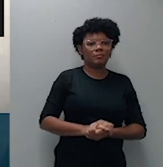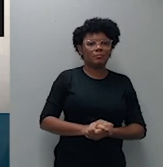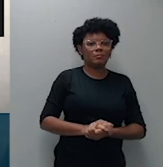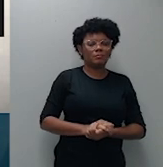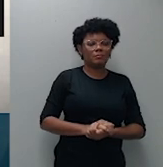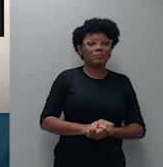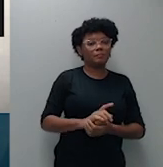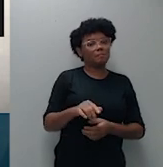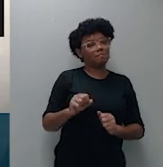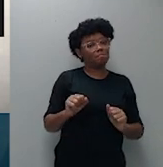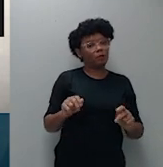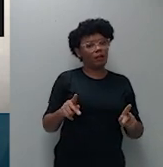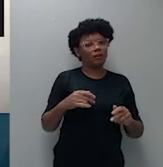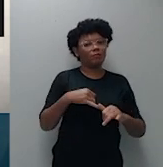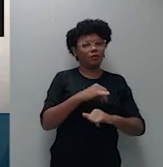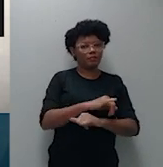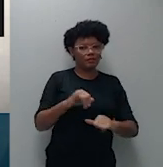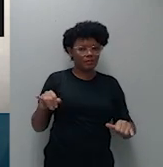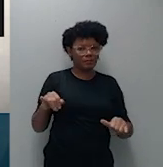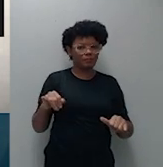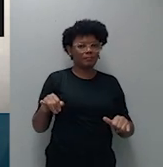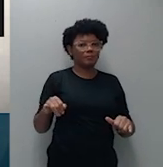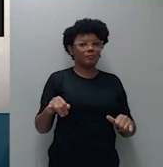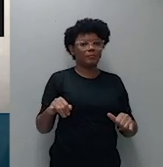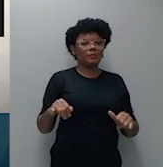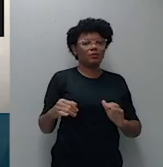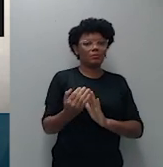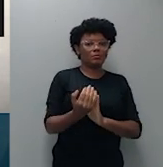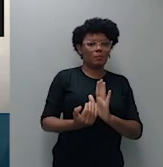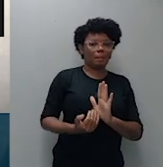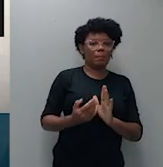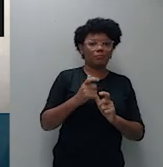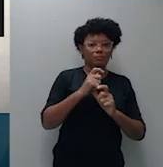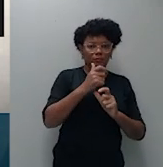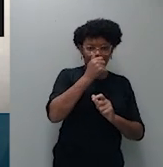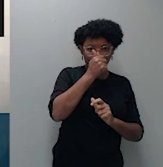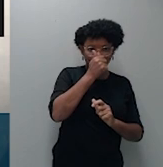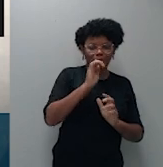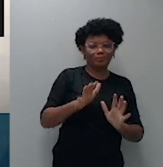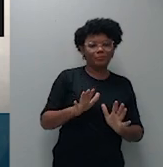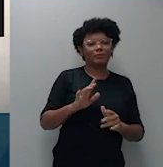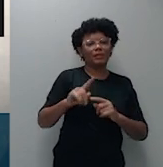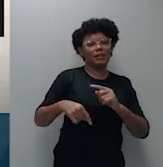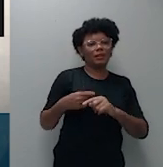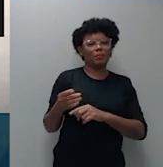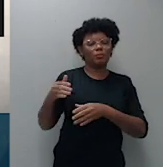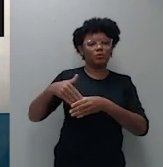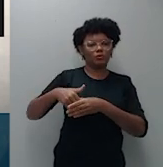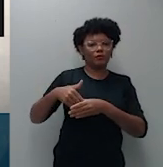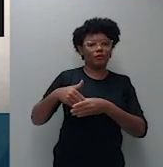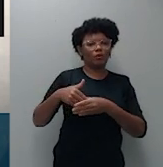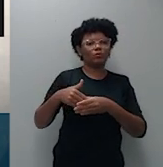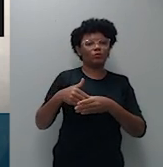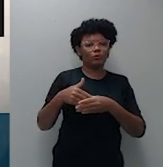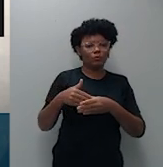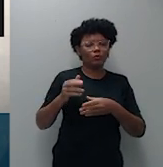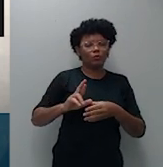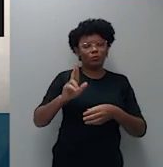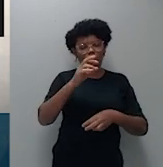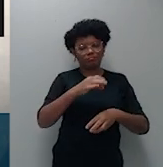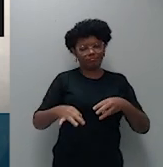né vou proclamar aqui porque nós estamos tua falta cheia após o voto do relator